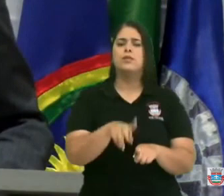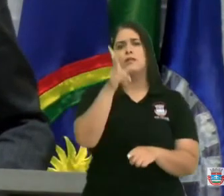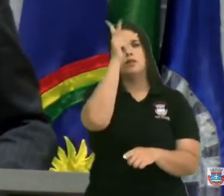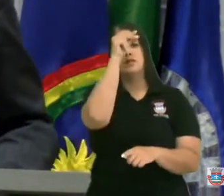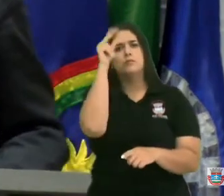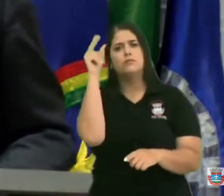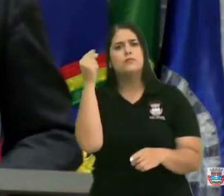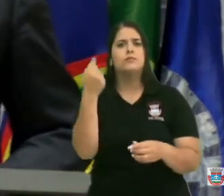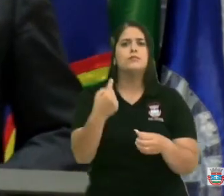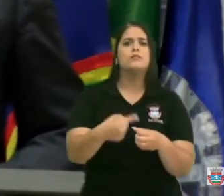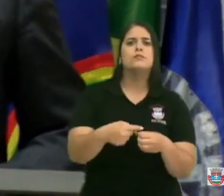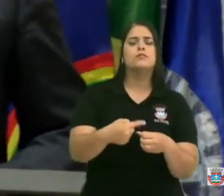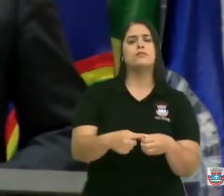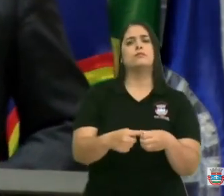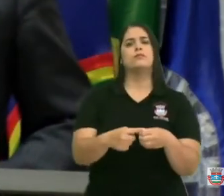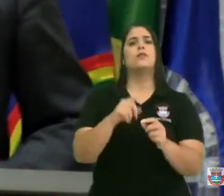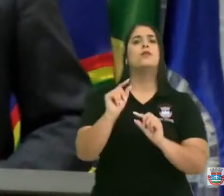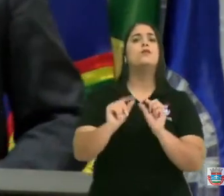da cidade.